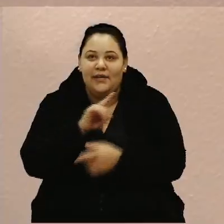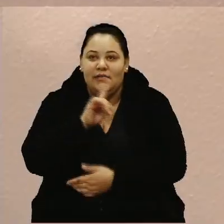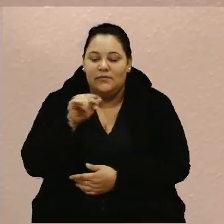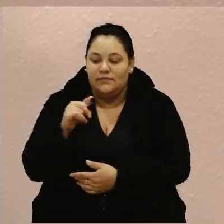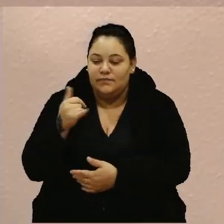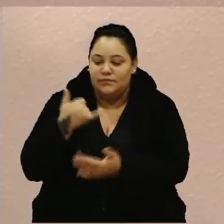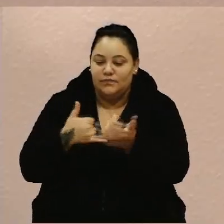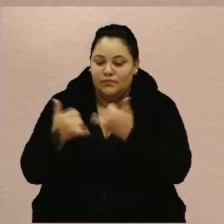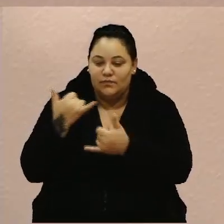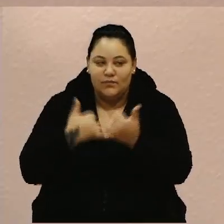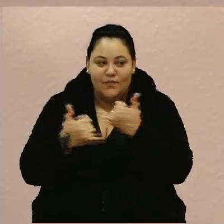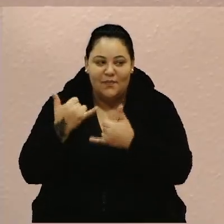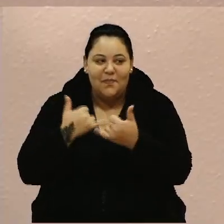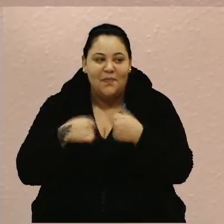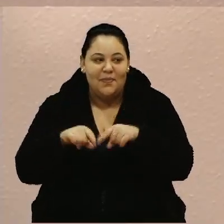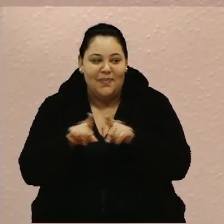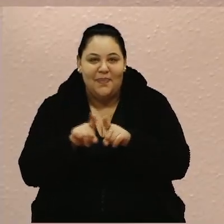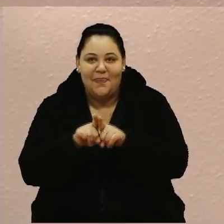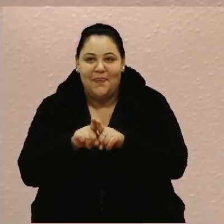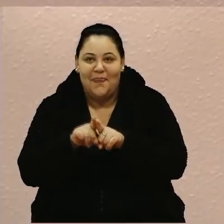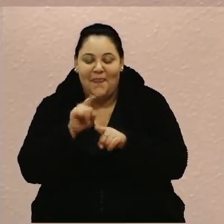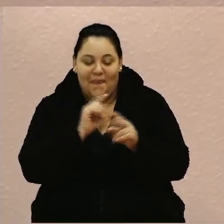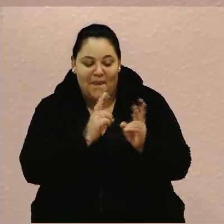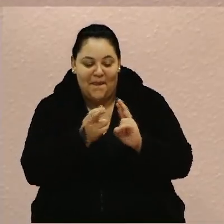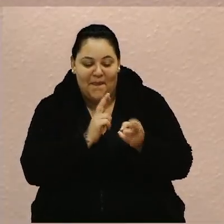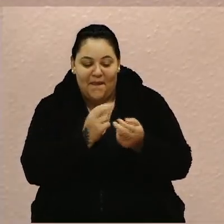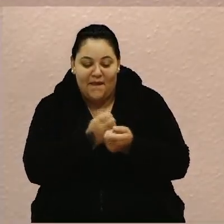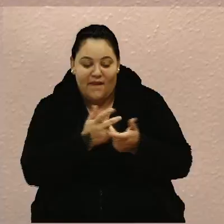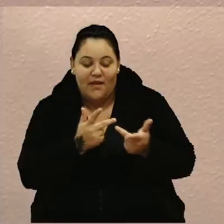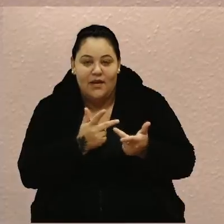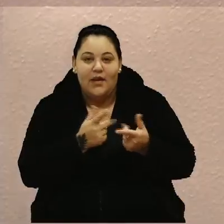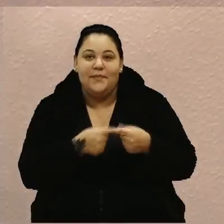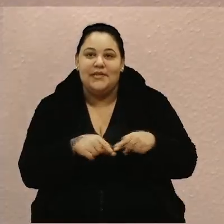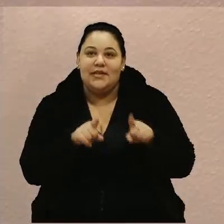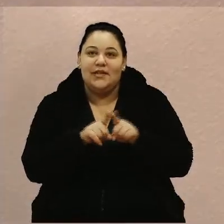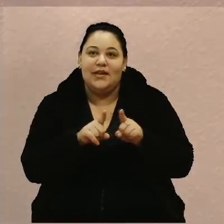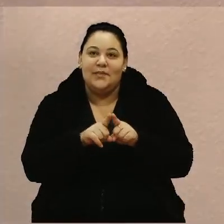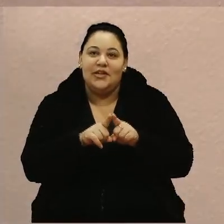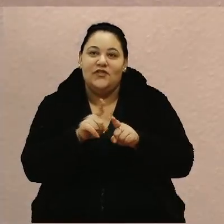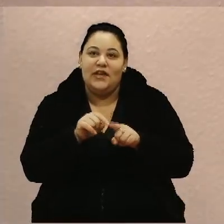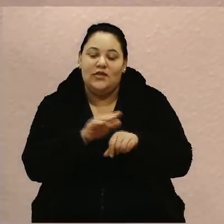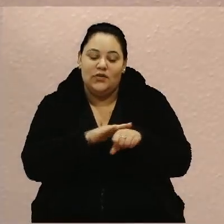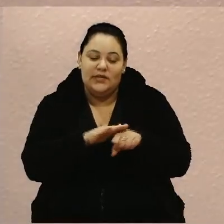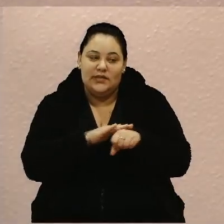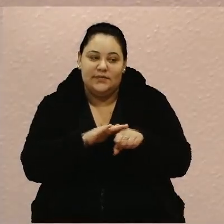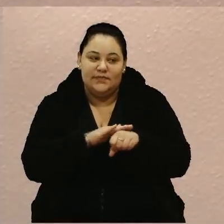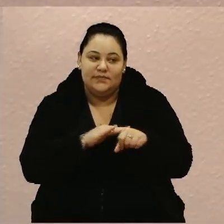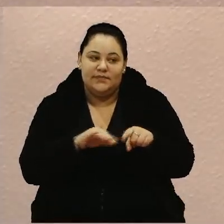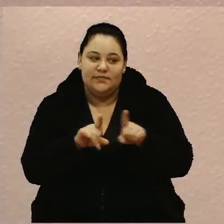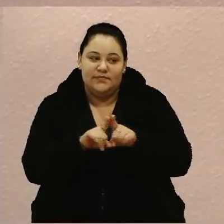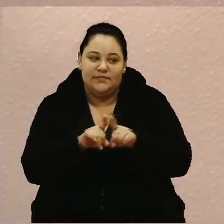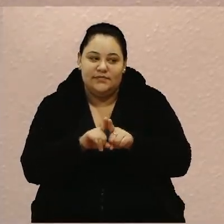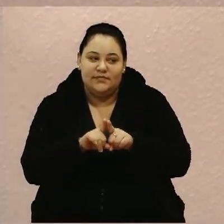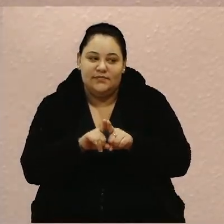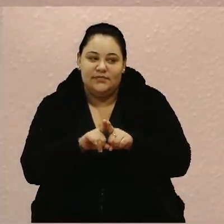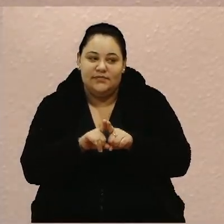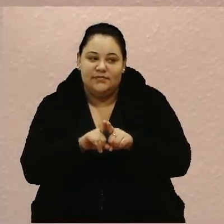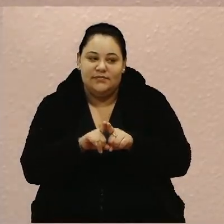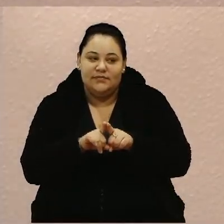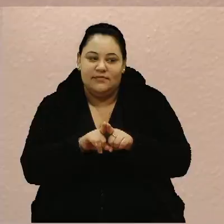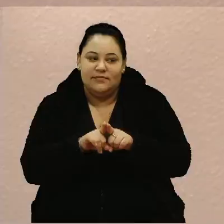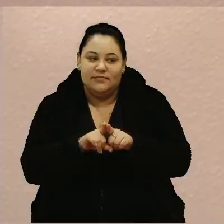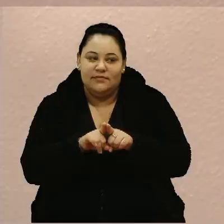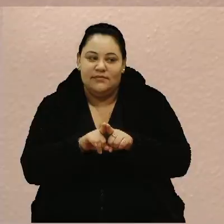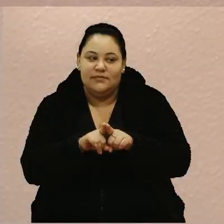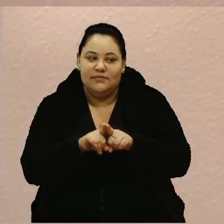informações nítidas do Executivo em relação a isso. Ontem houve uma conversa por parte dos servidores que a 409 viria para cá mês que